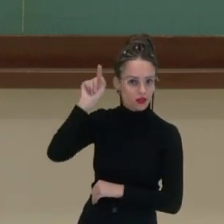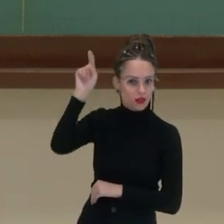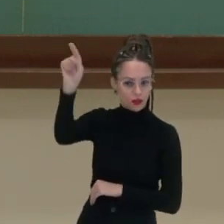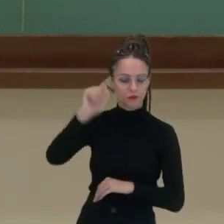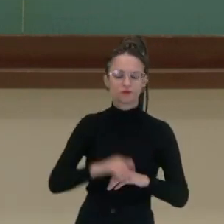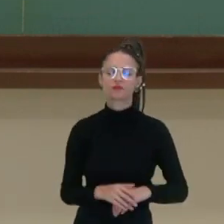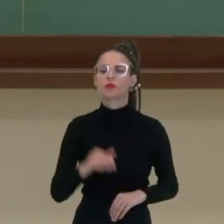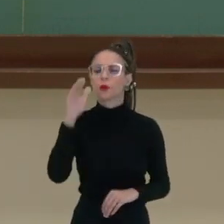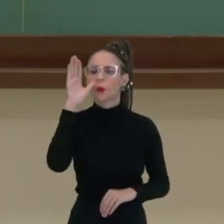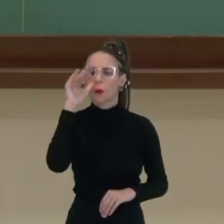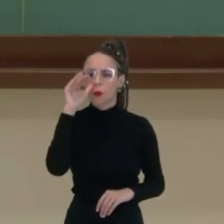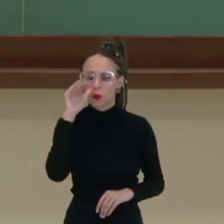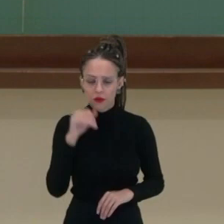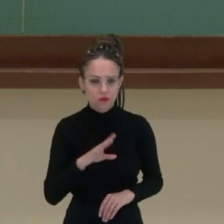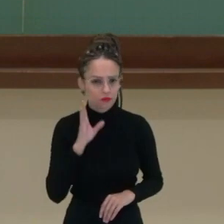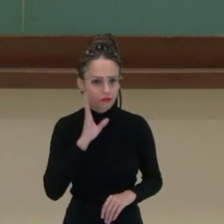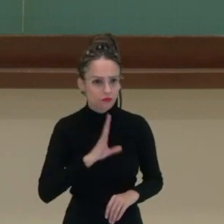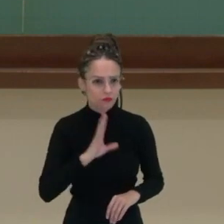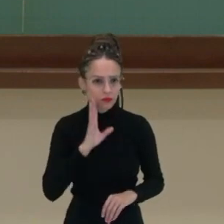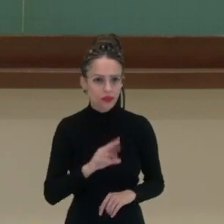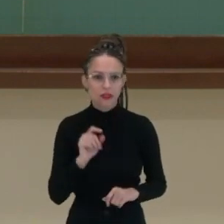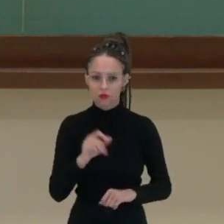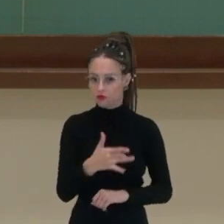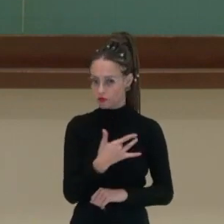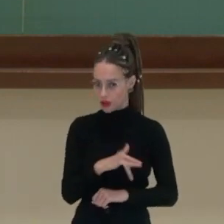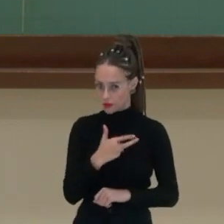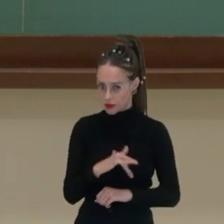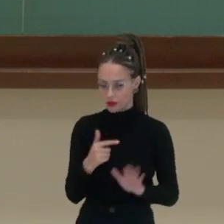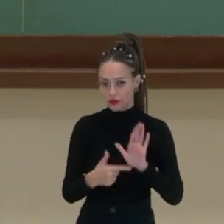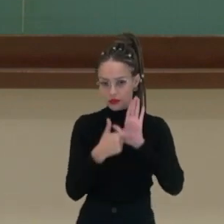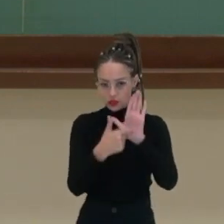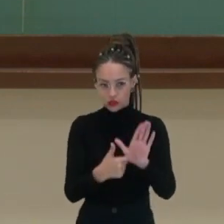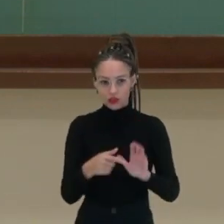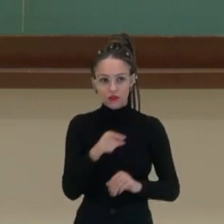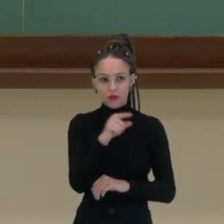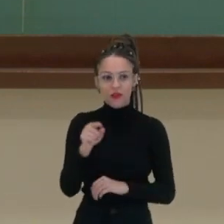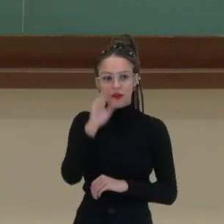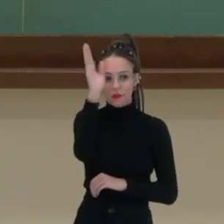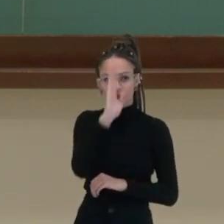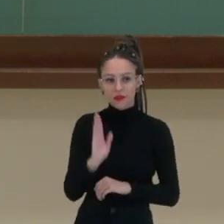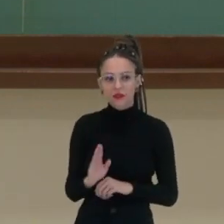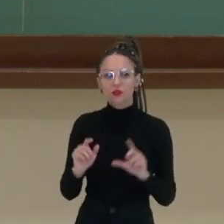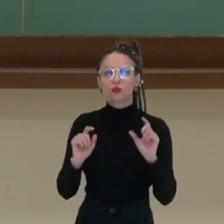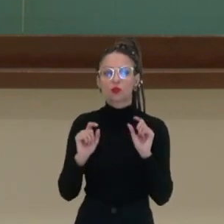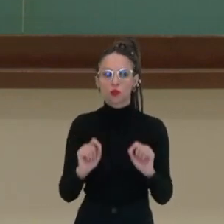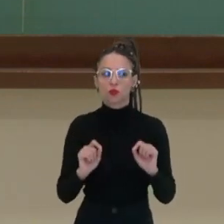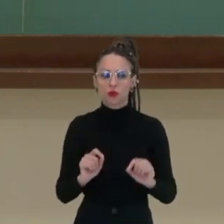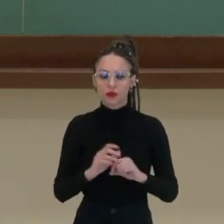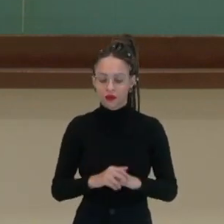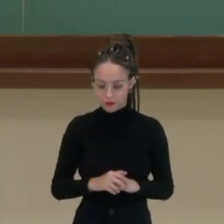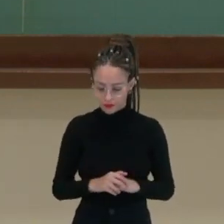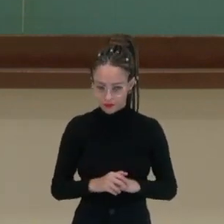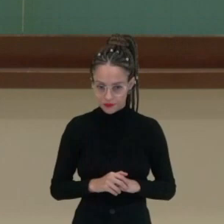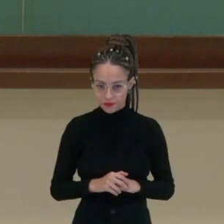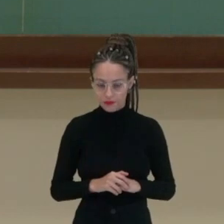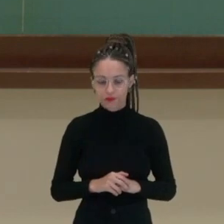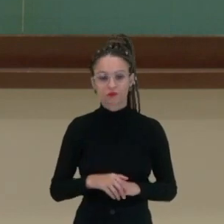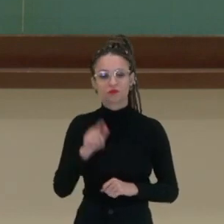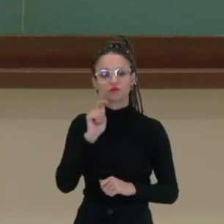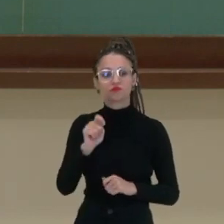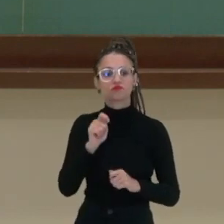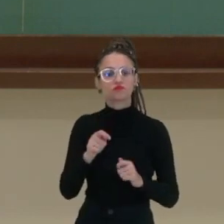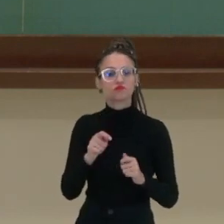Uma curiosidade bem legal, que vale a pena destacar a nível de Brasil, né, são os